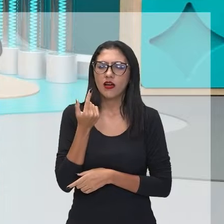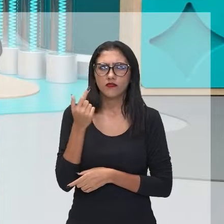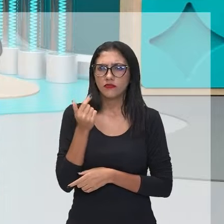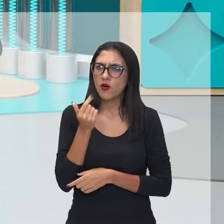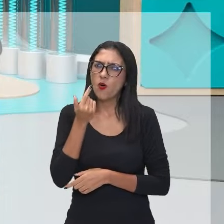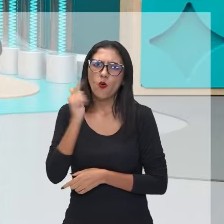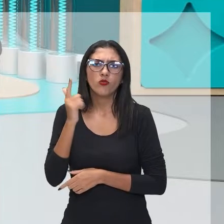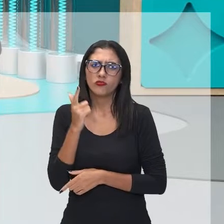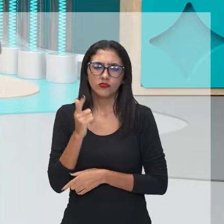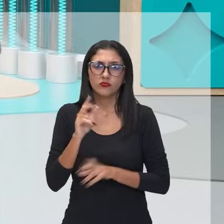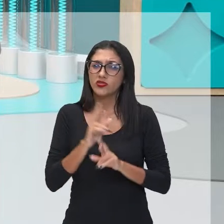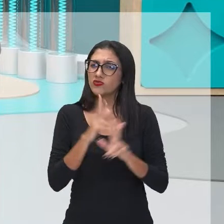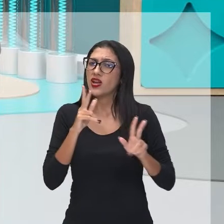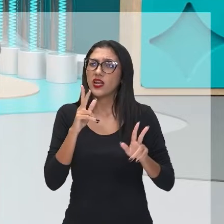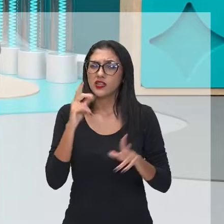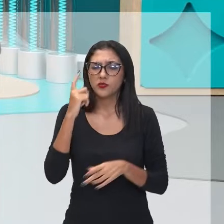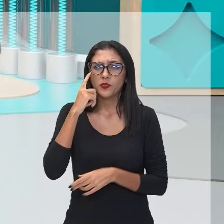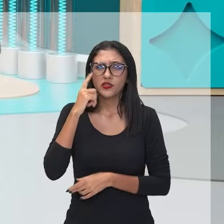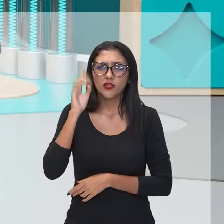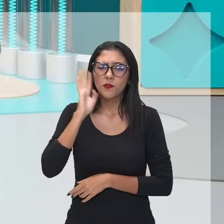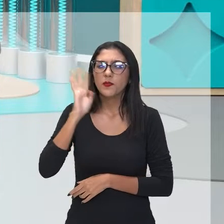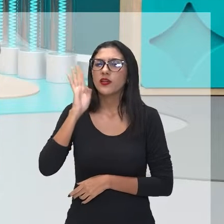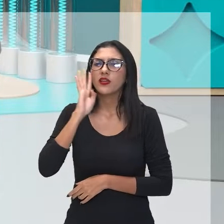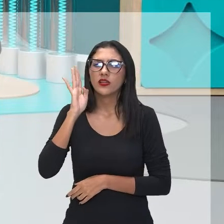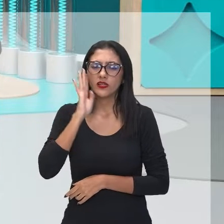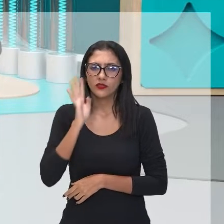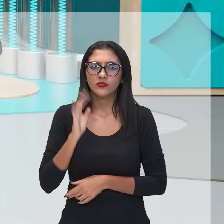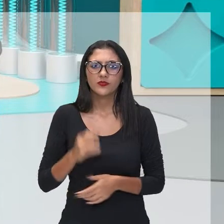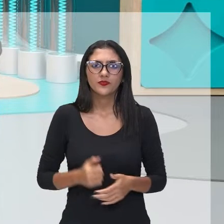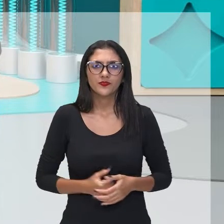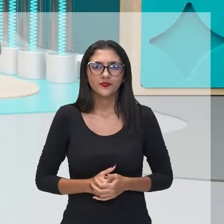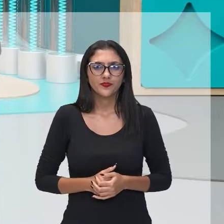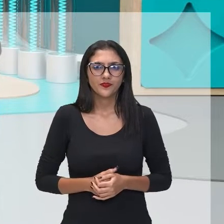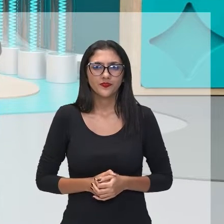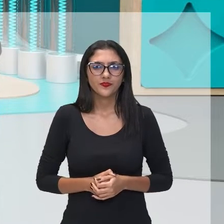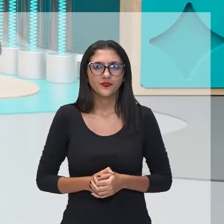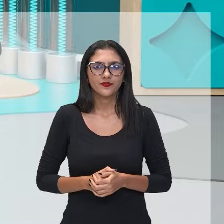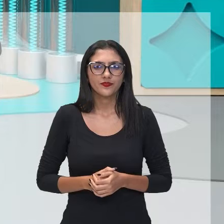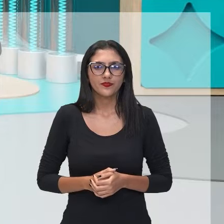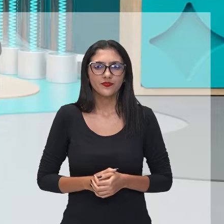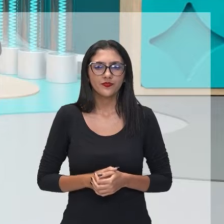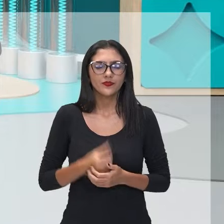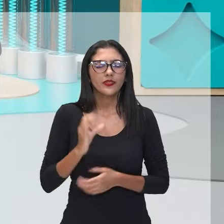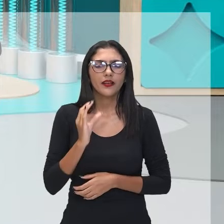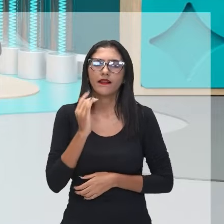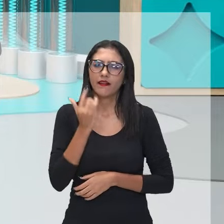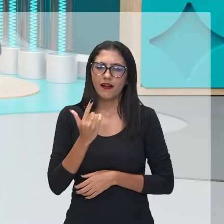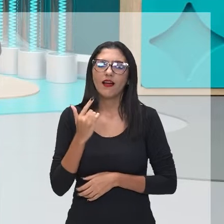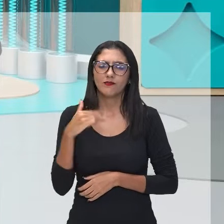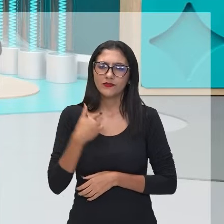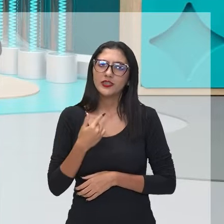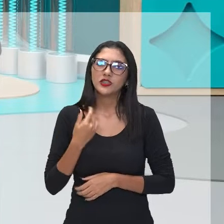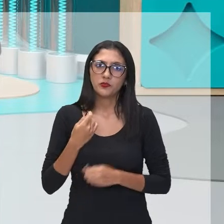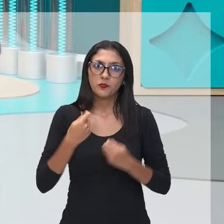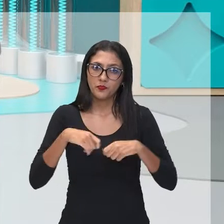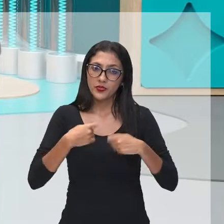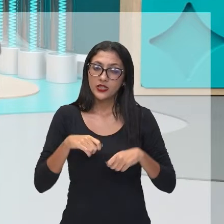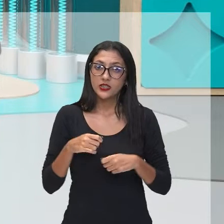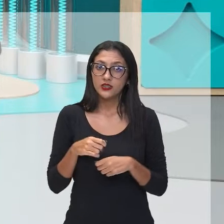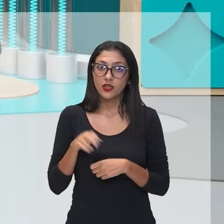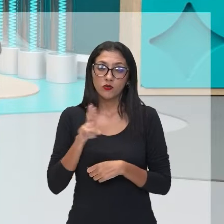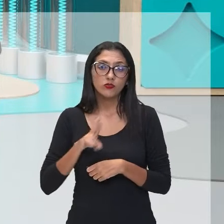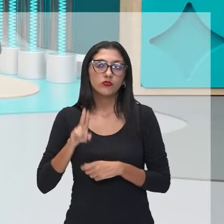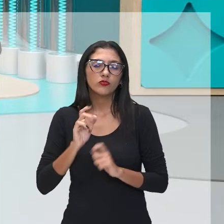ou a questões polêmicas, marcando a nossa posição. E aí, claro, nós sempre fazemos a adoção de